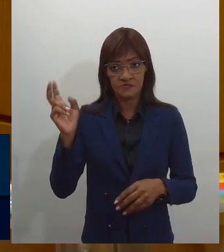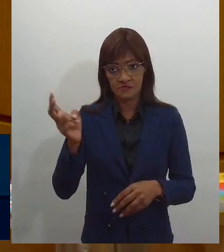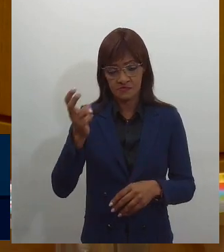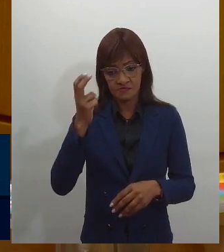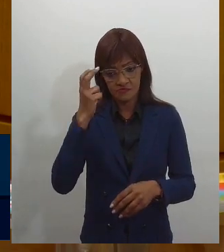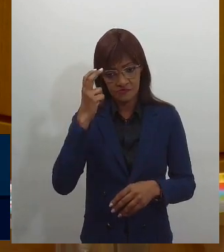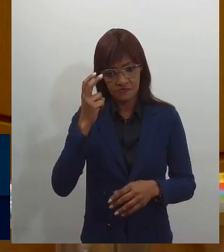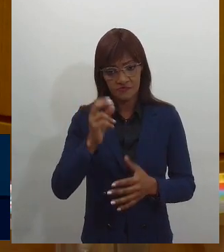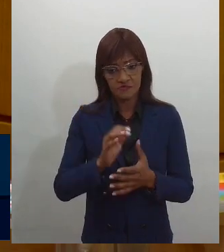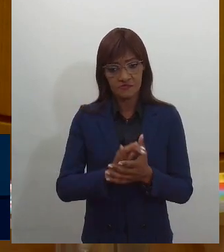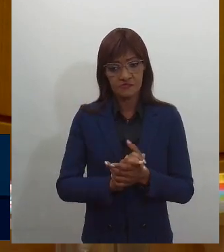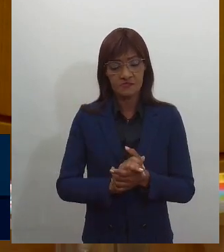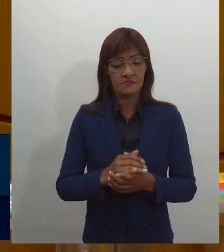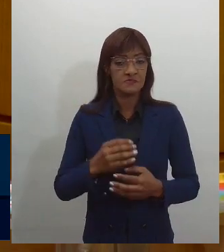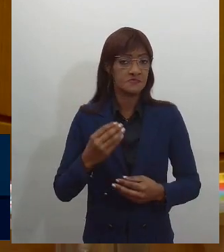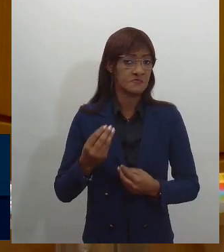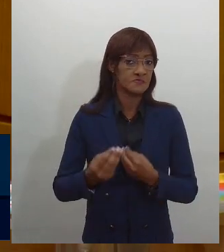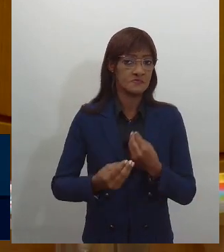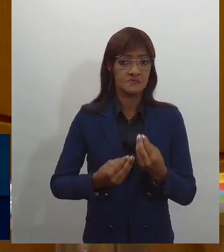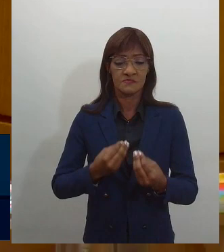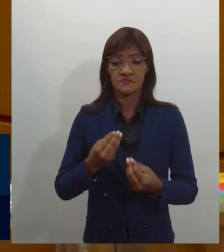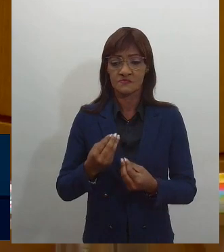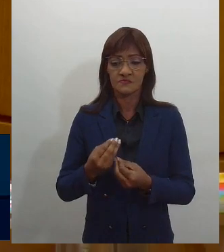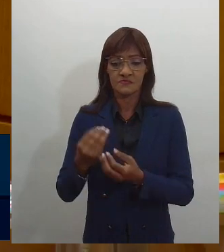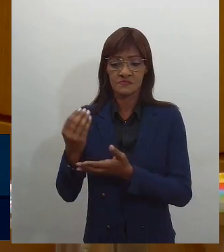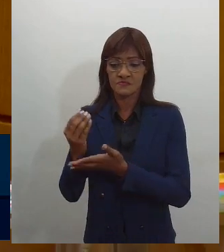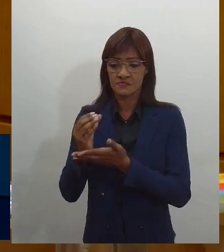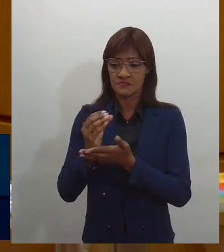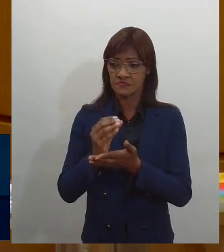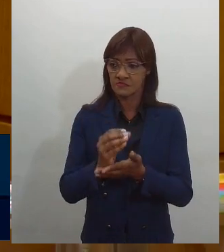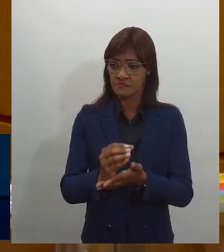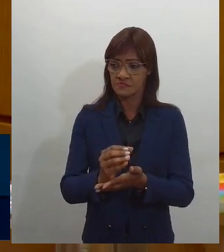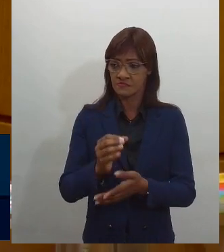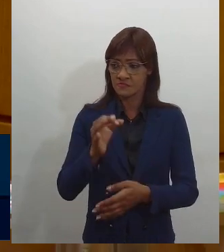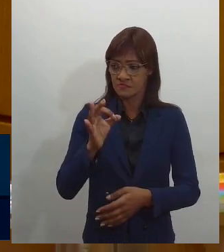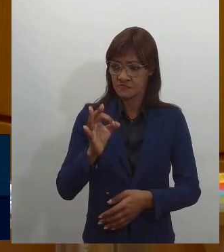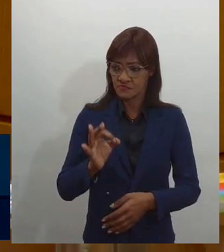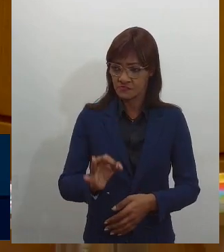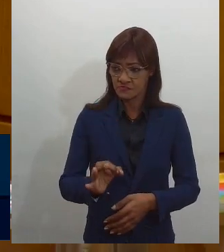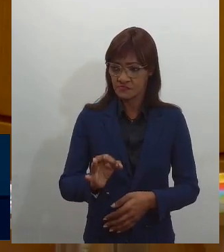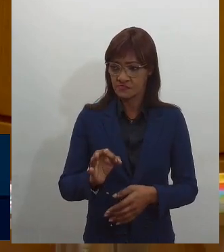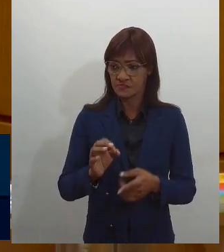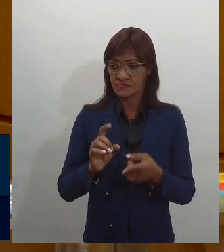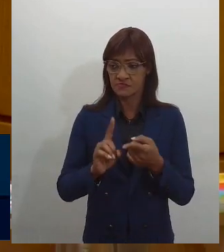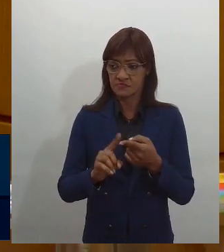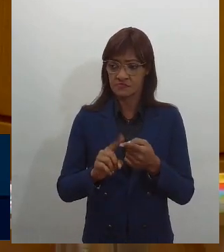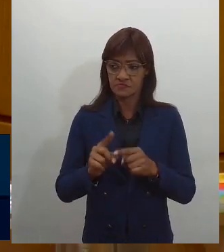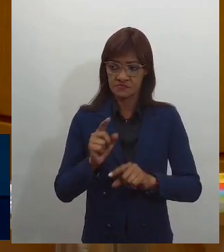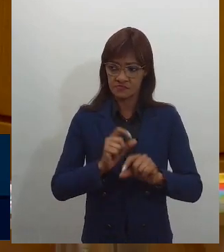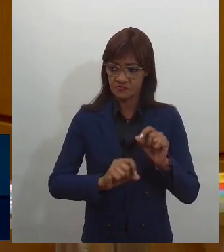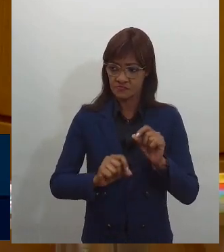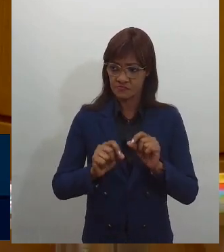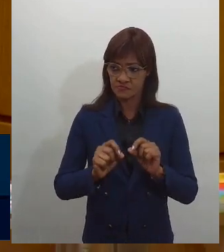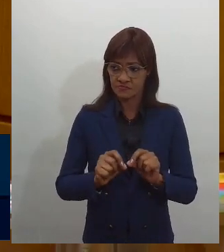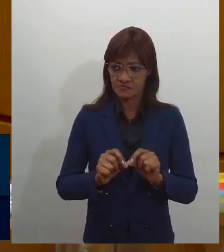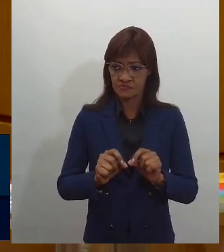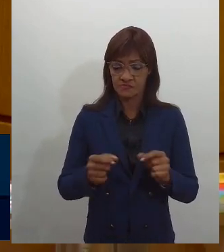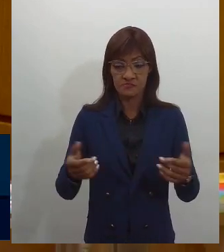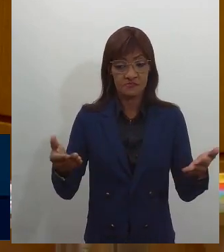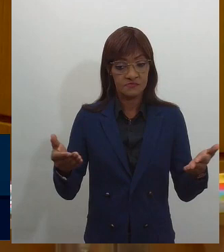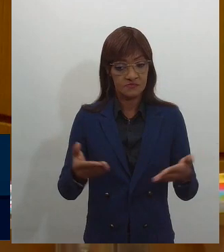direcionar os recursos de forma adequada, incluindo considerações essenciais como